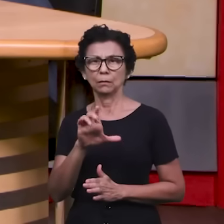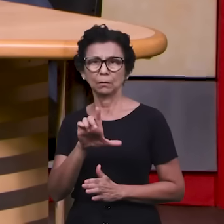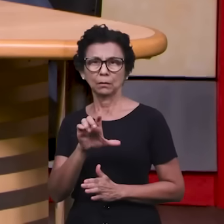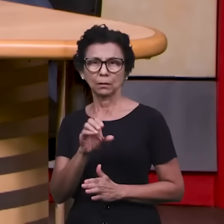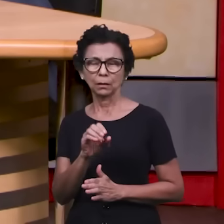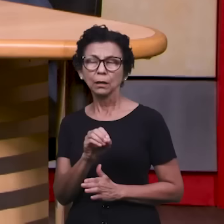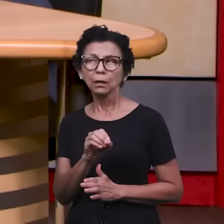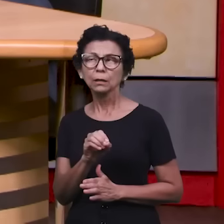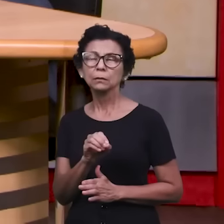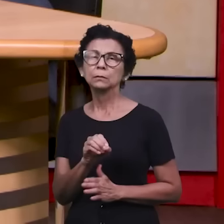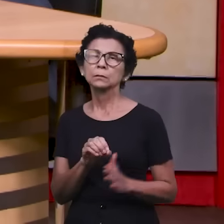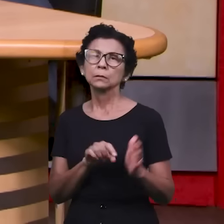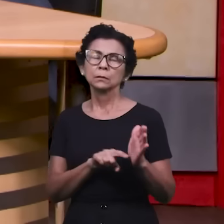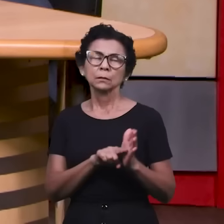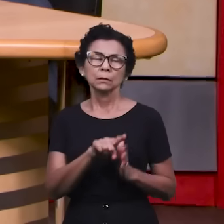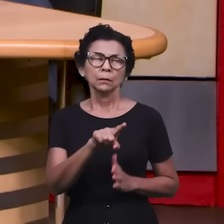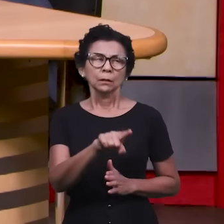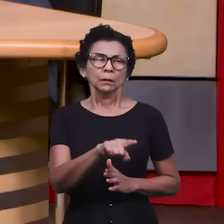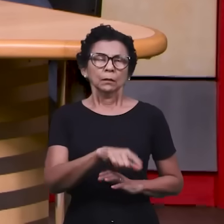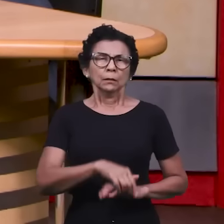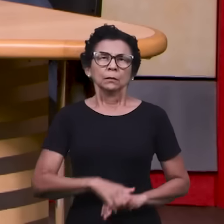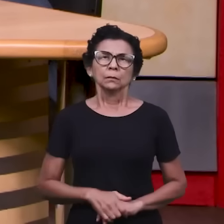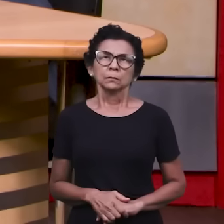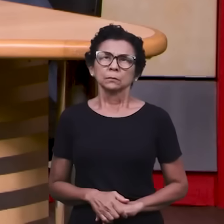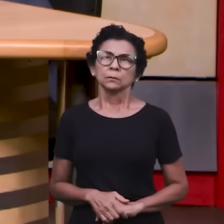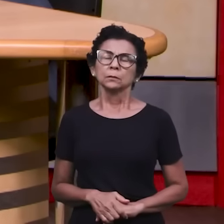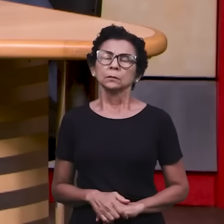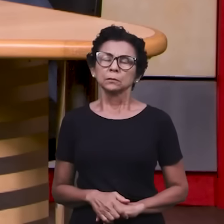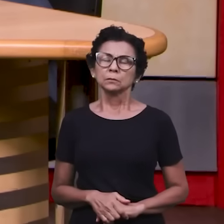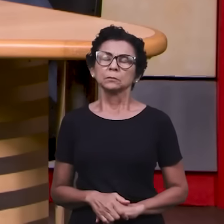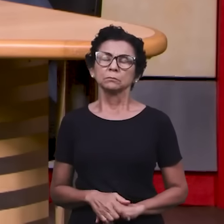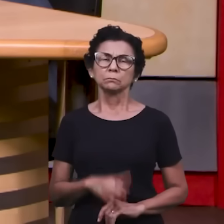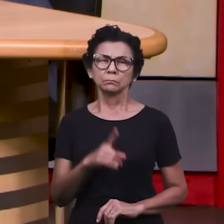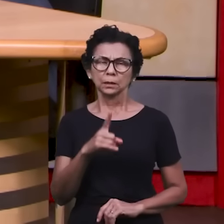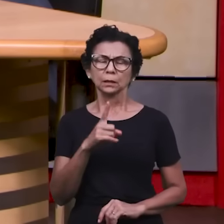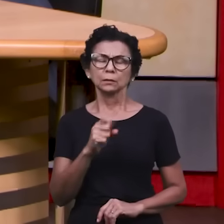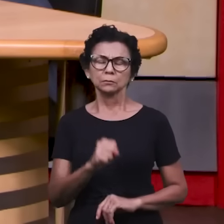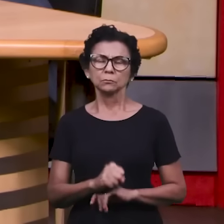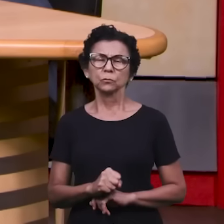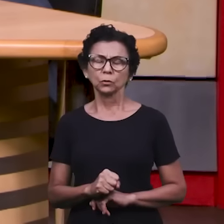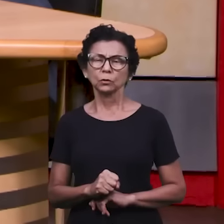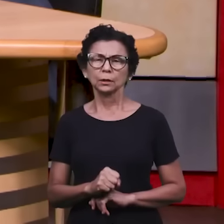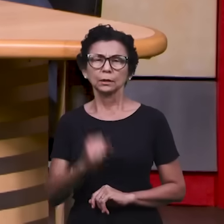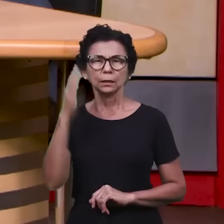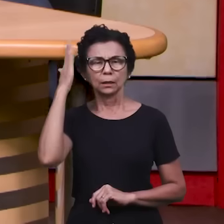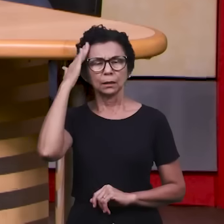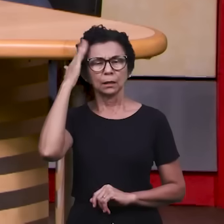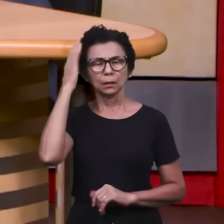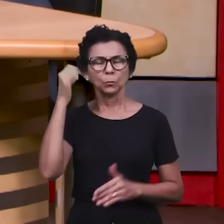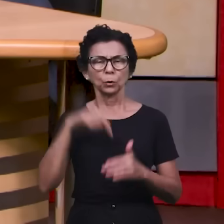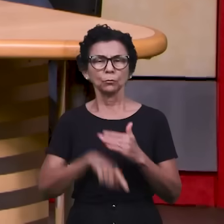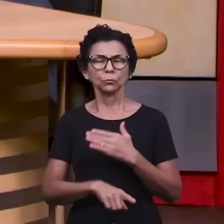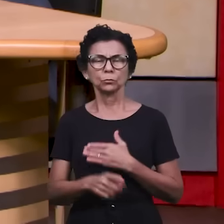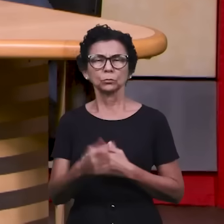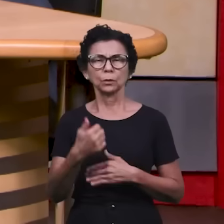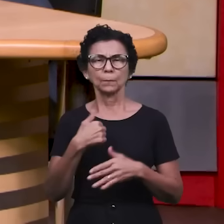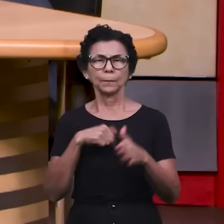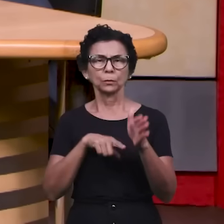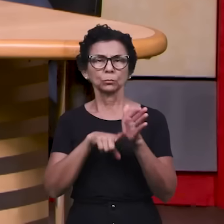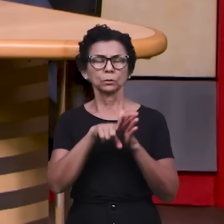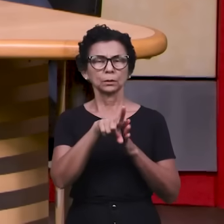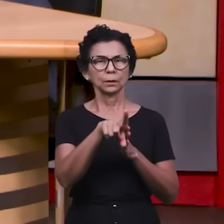não imaginei que ele ia entrar nisso, que é muito importante. Ele foi além da pergunta que eu fiz. Porque